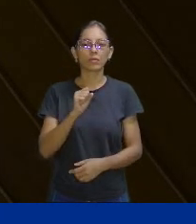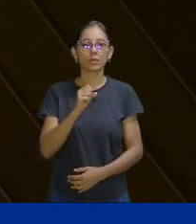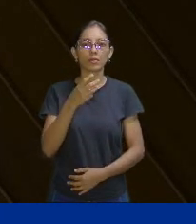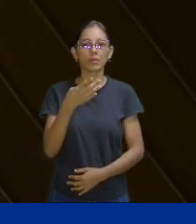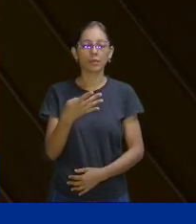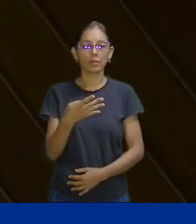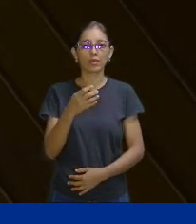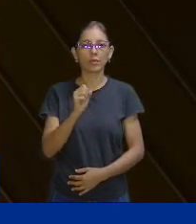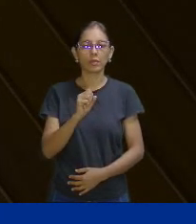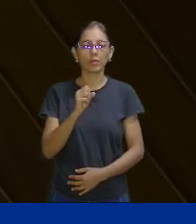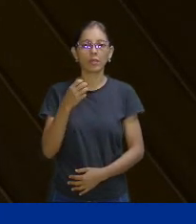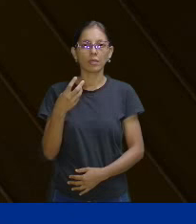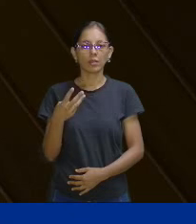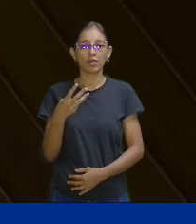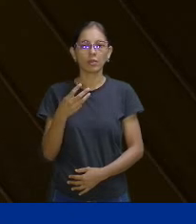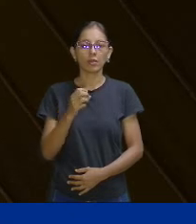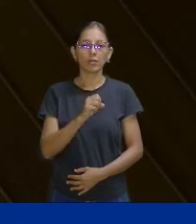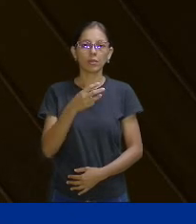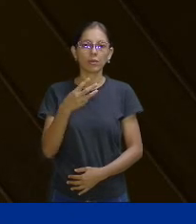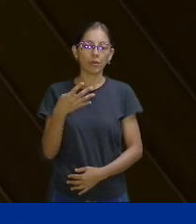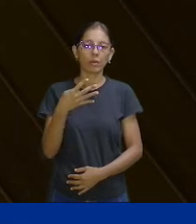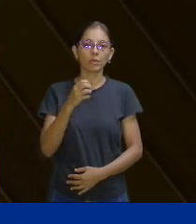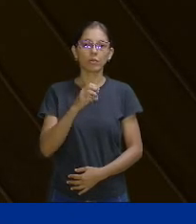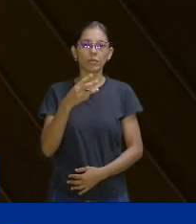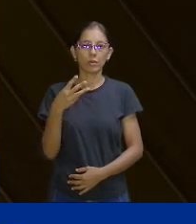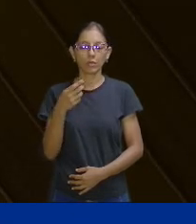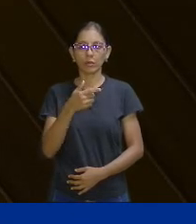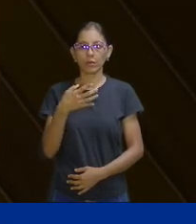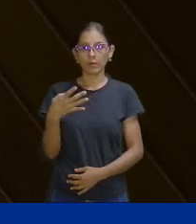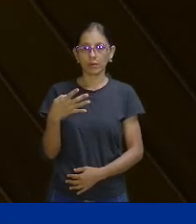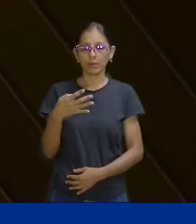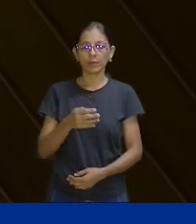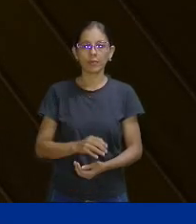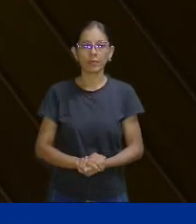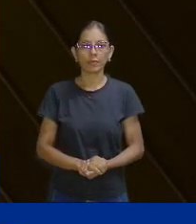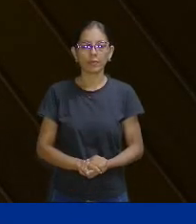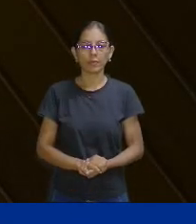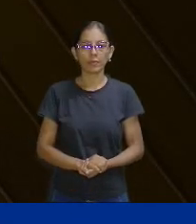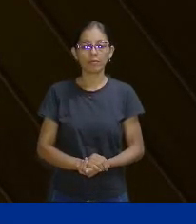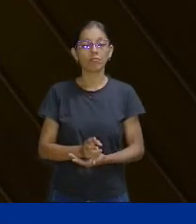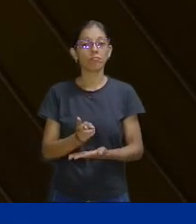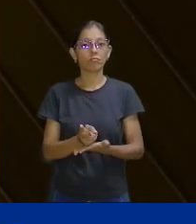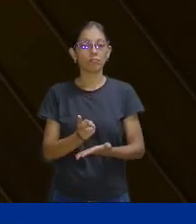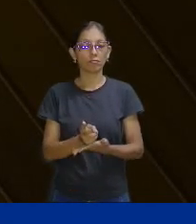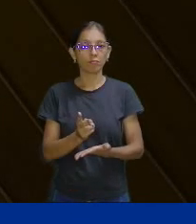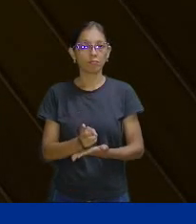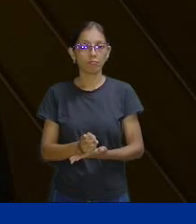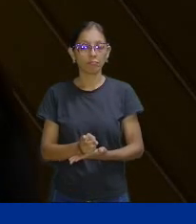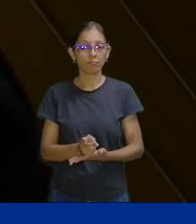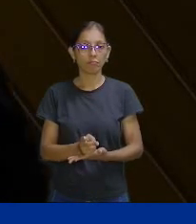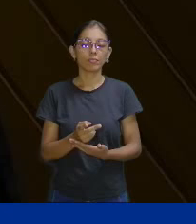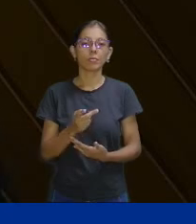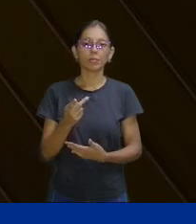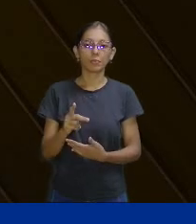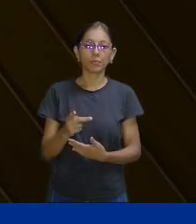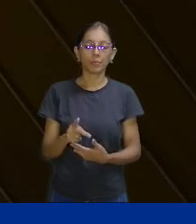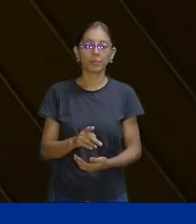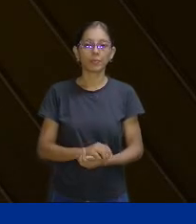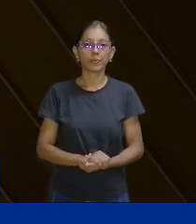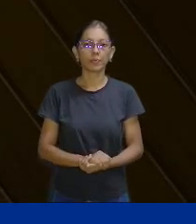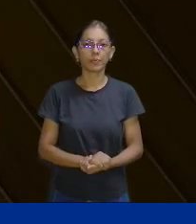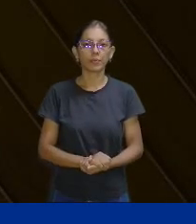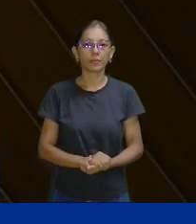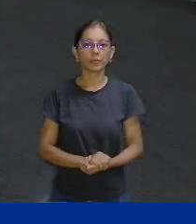de 2024 e número 8483 de 2024, mantendo-se integralmente os seus respectivos dispositivos. É como